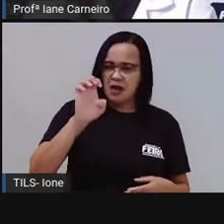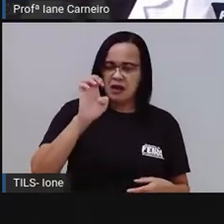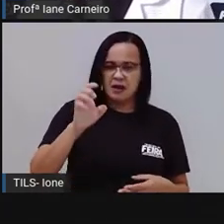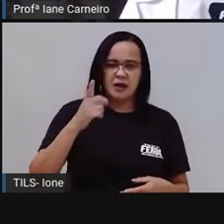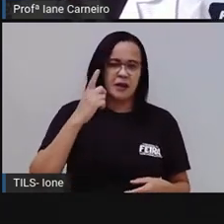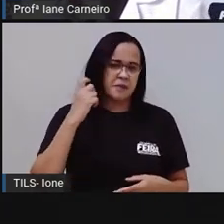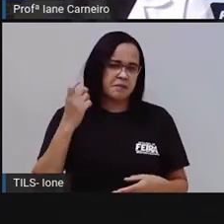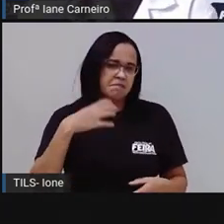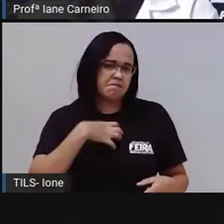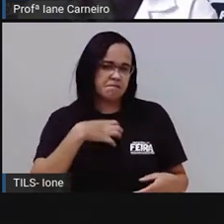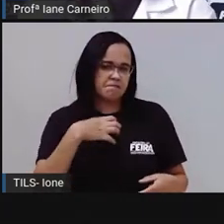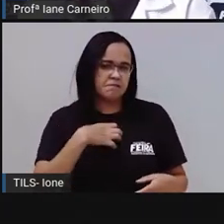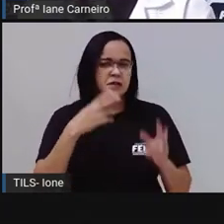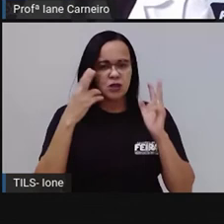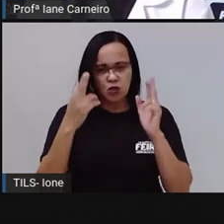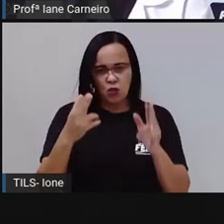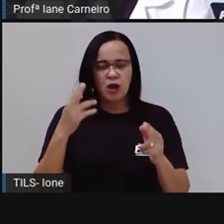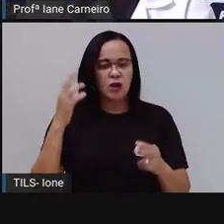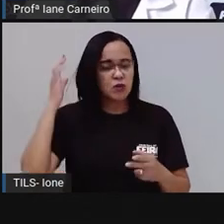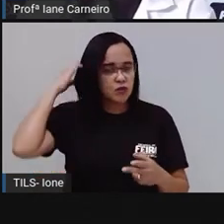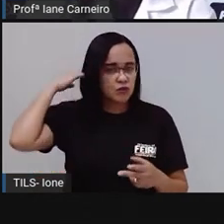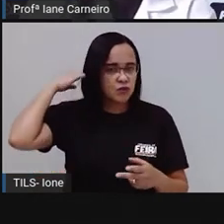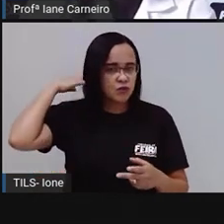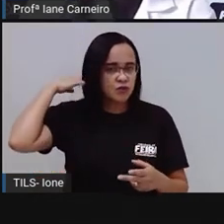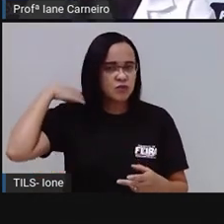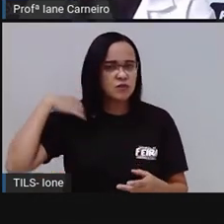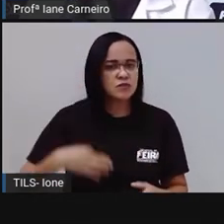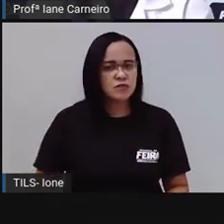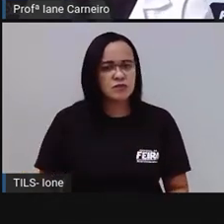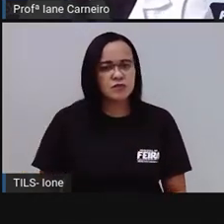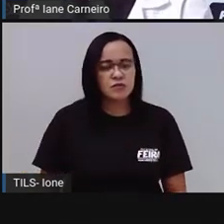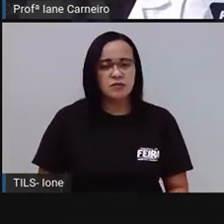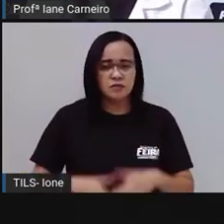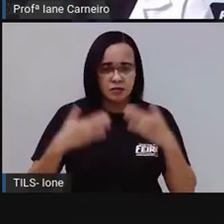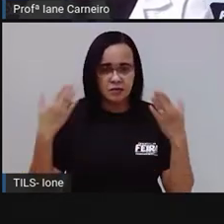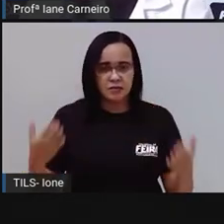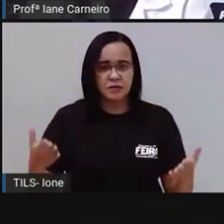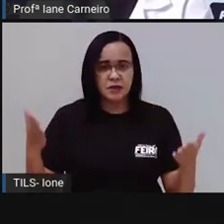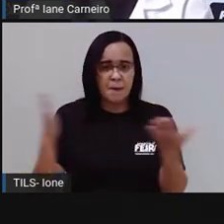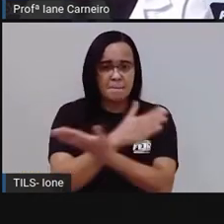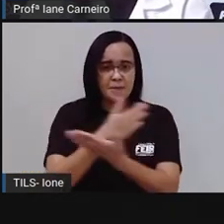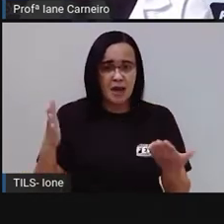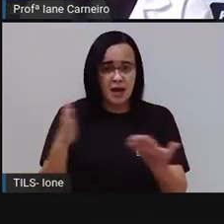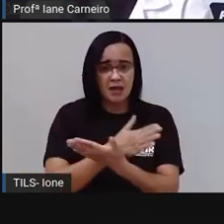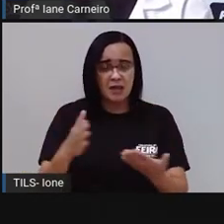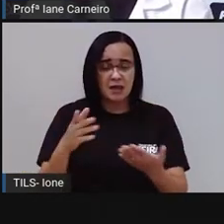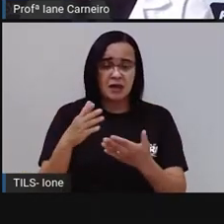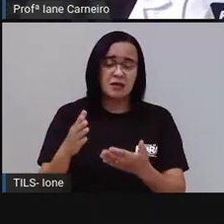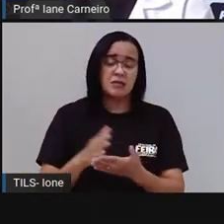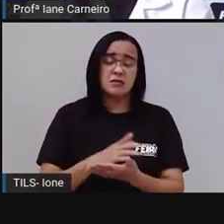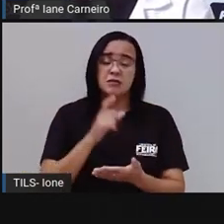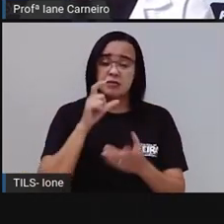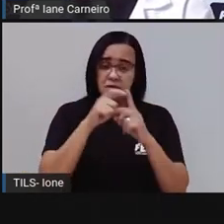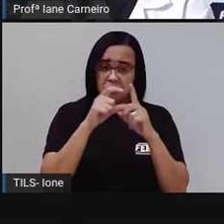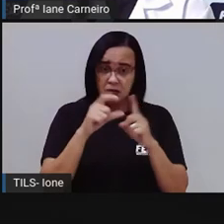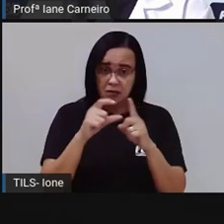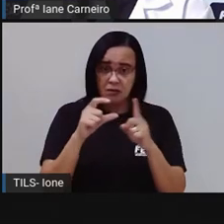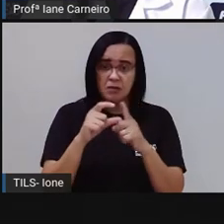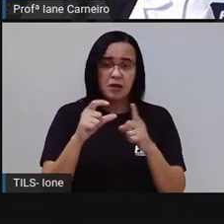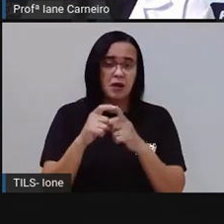E. Em algumas palavras, no final das palavras, como é o caso do nome da Pró Yane, ó,